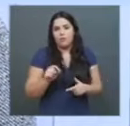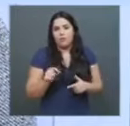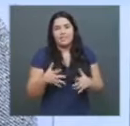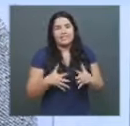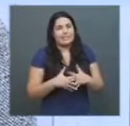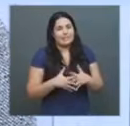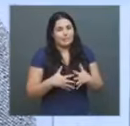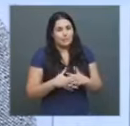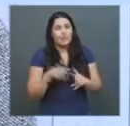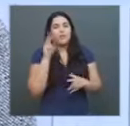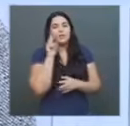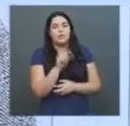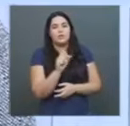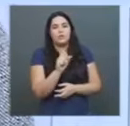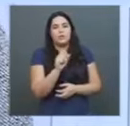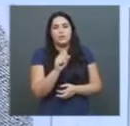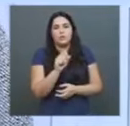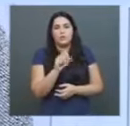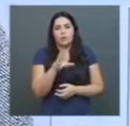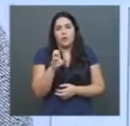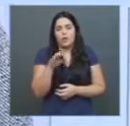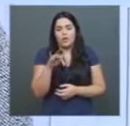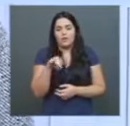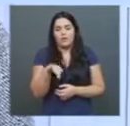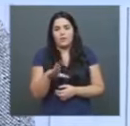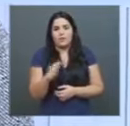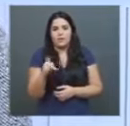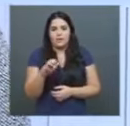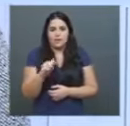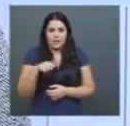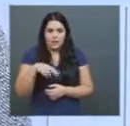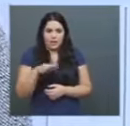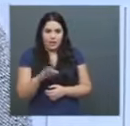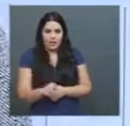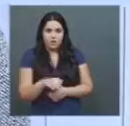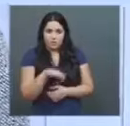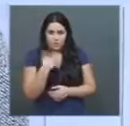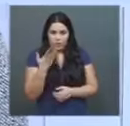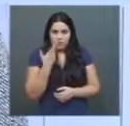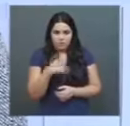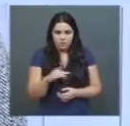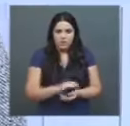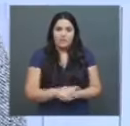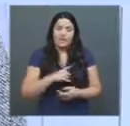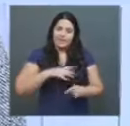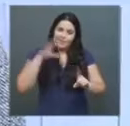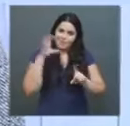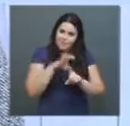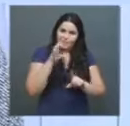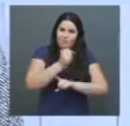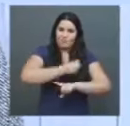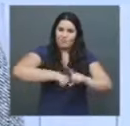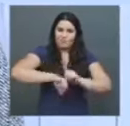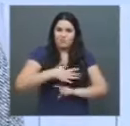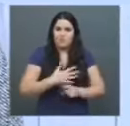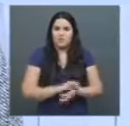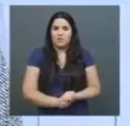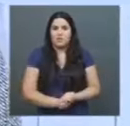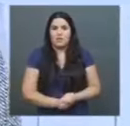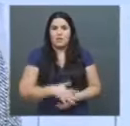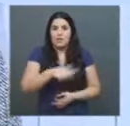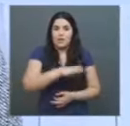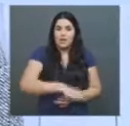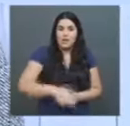complexo, visto que a coeficiente de mortalidade infantil, ele sofre influências sociais, né, na área de